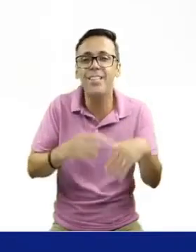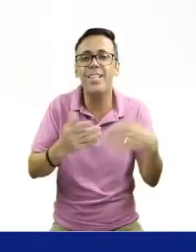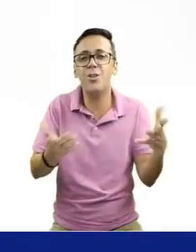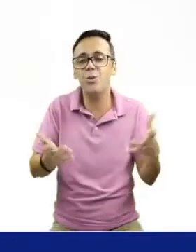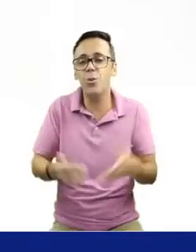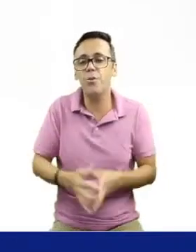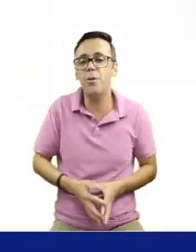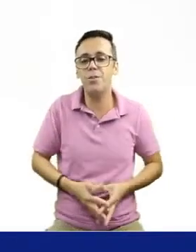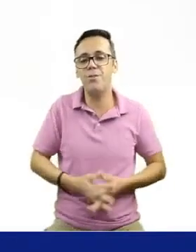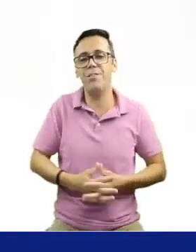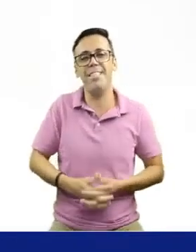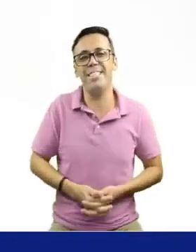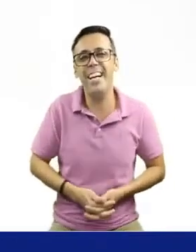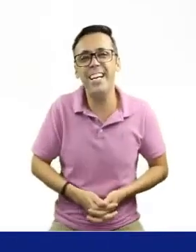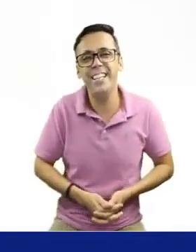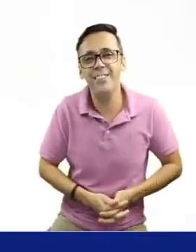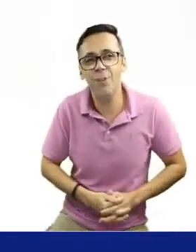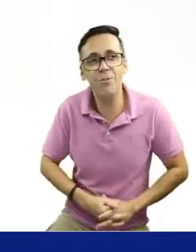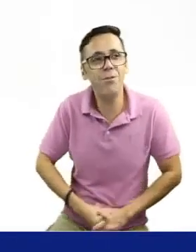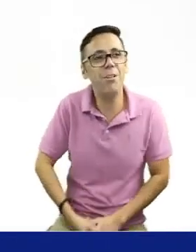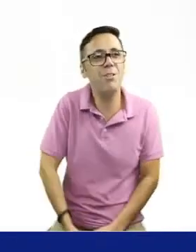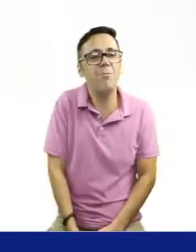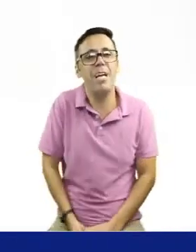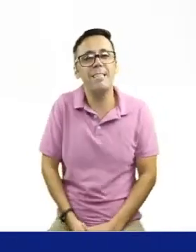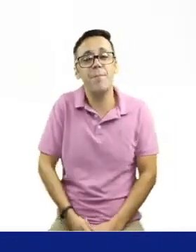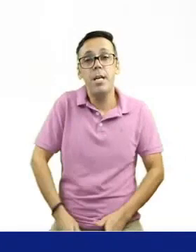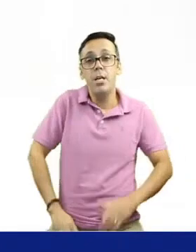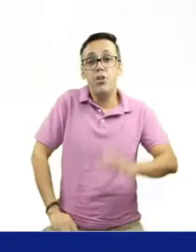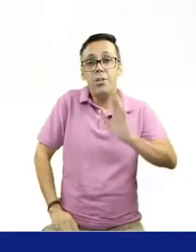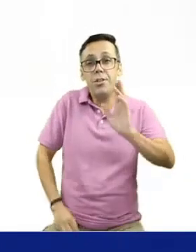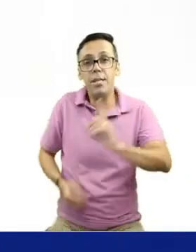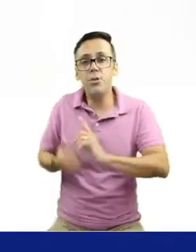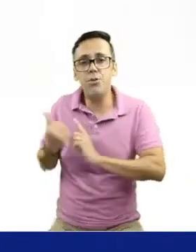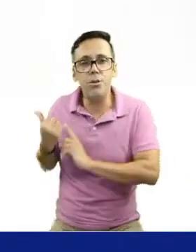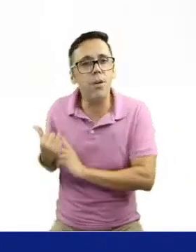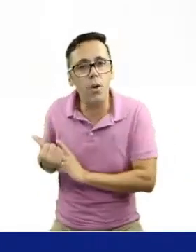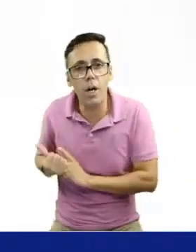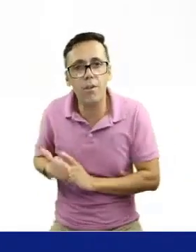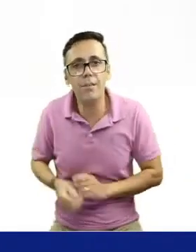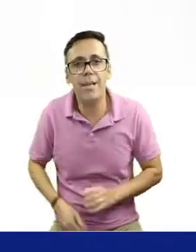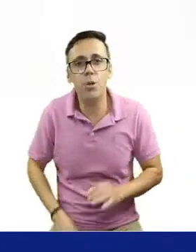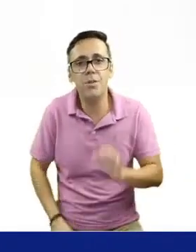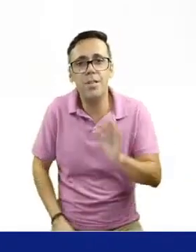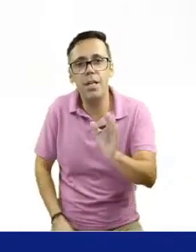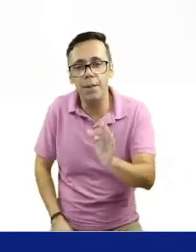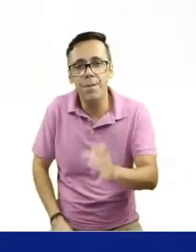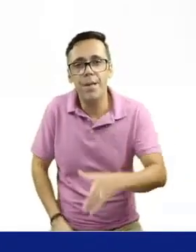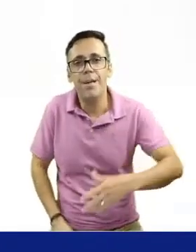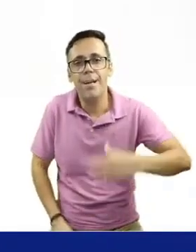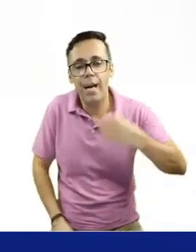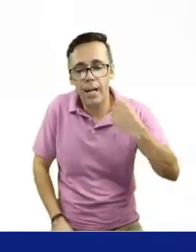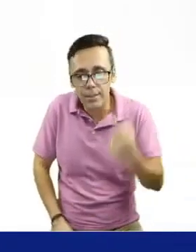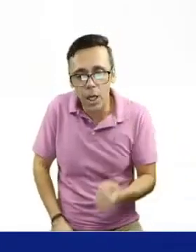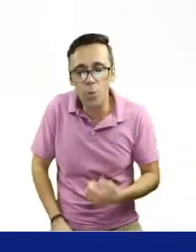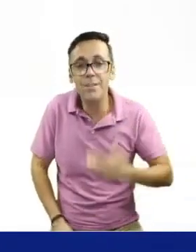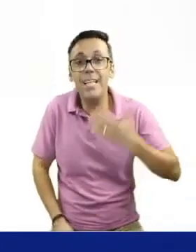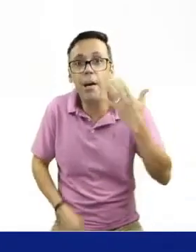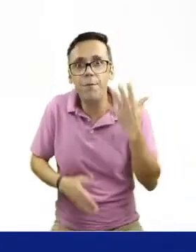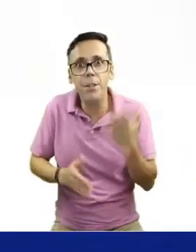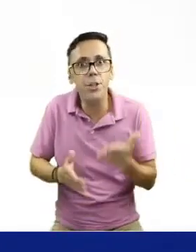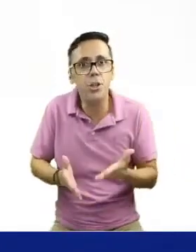no bonito do link e entra no grupo e vamos ser feliz tá vamos ser feliz no mesmo dia treze do cinco agora vai sair o CDI